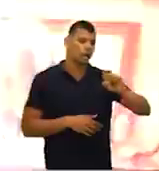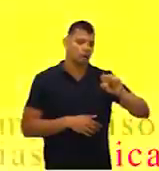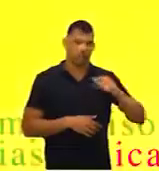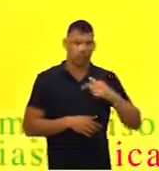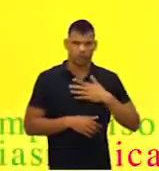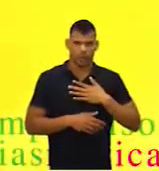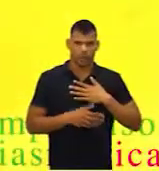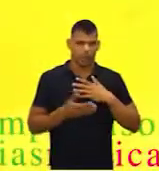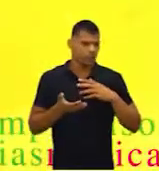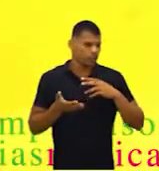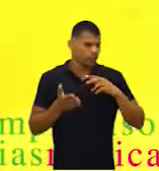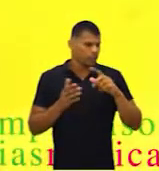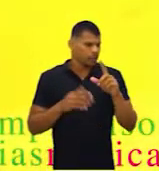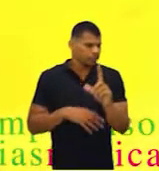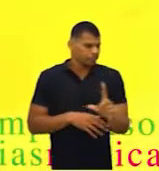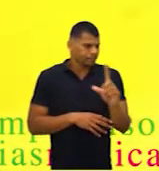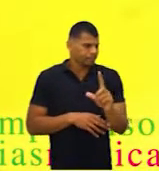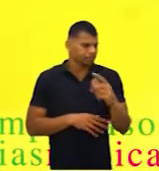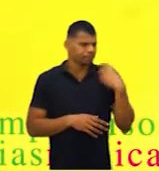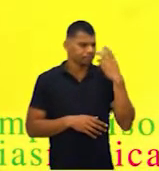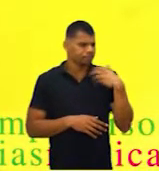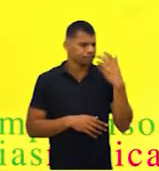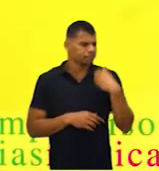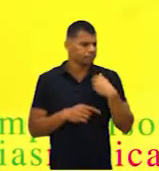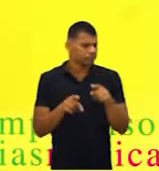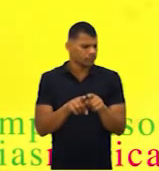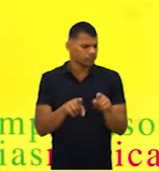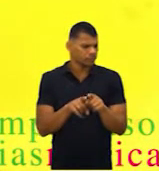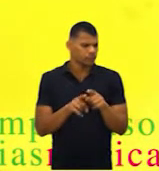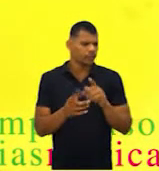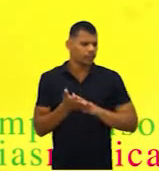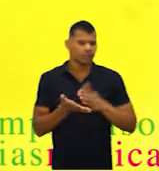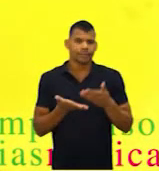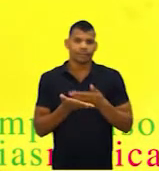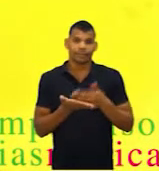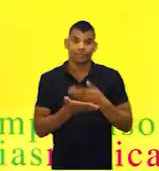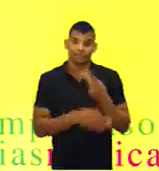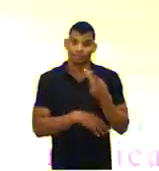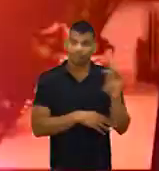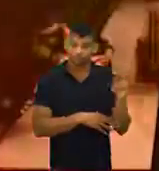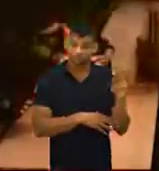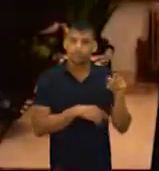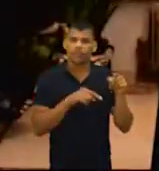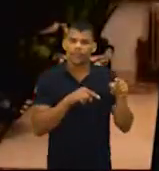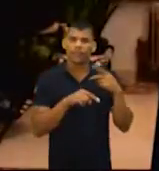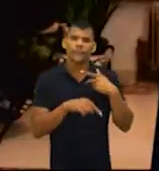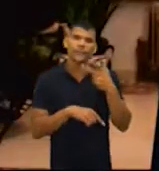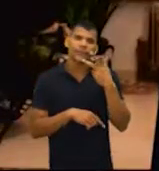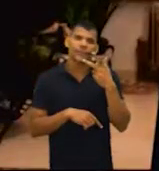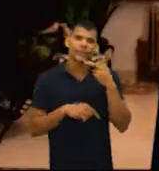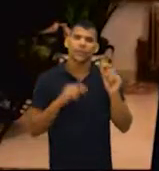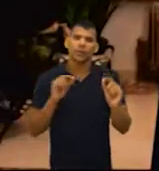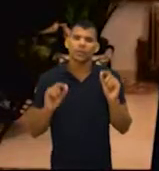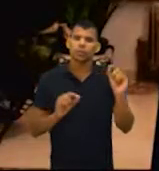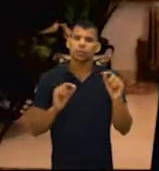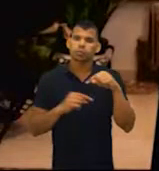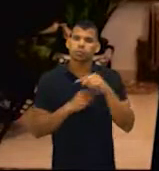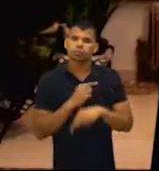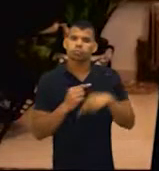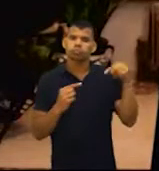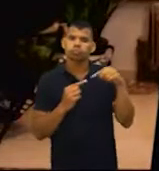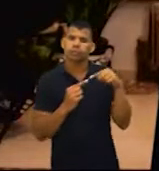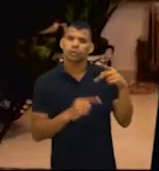música, leia Noites Tropicais do Nelson Motta. E ele conta exatamente que ele recebeu uma missão